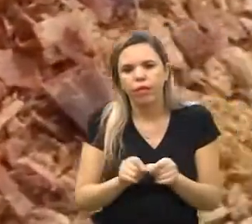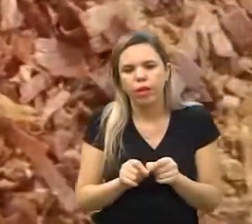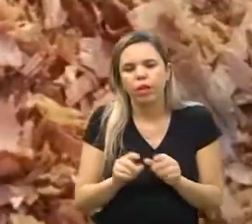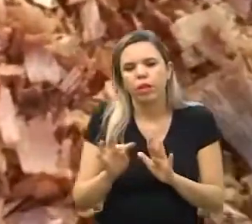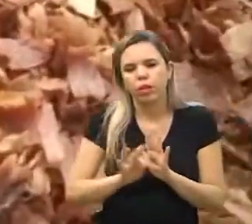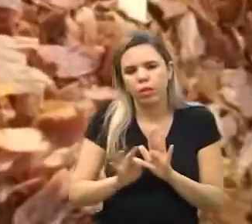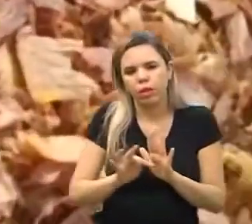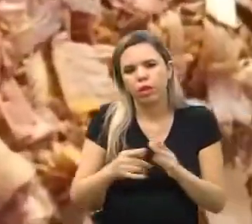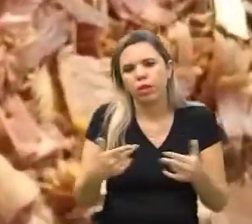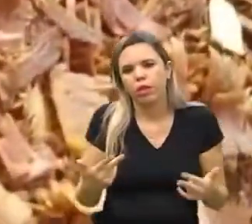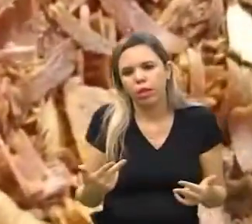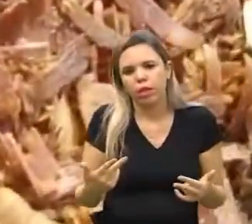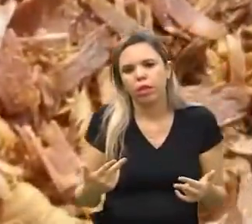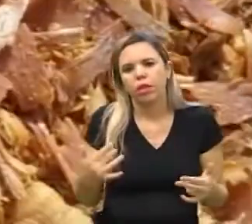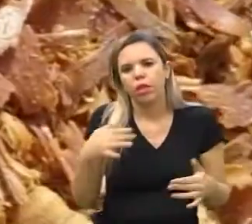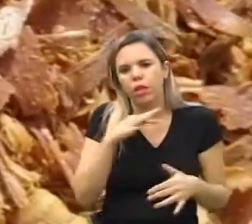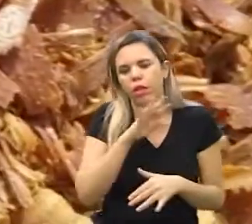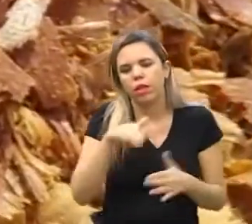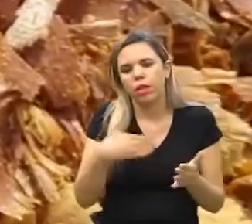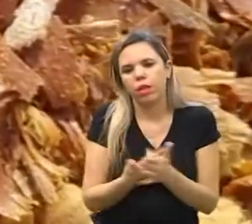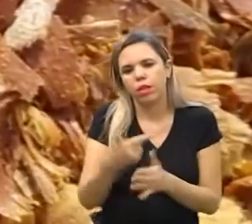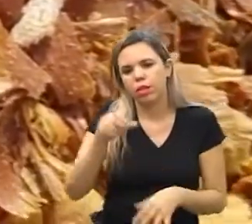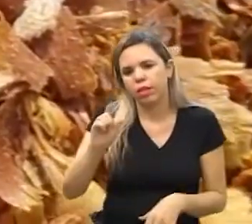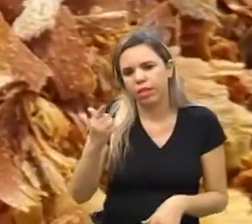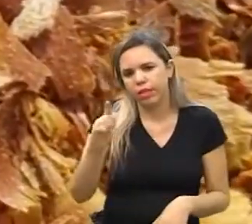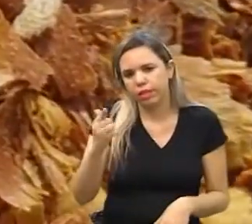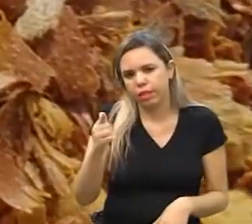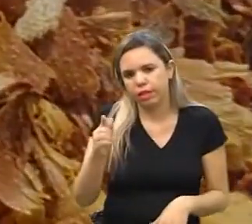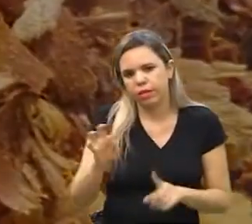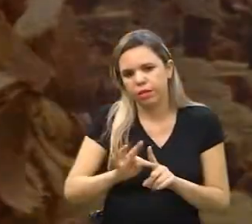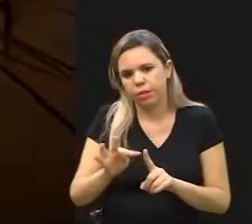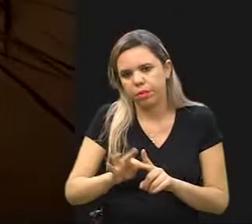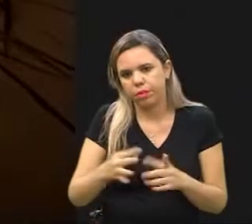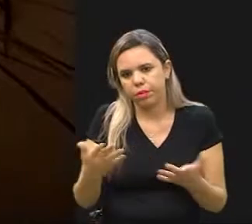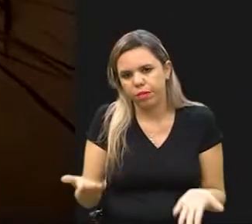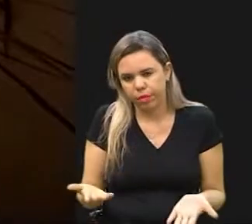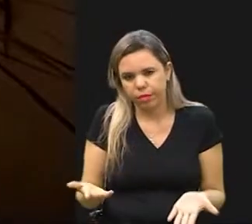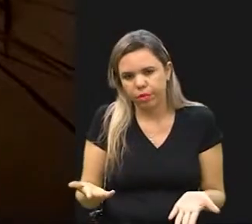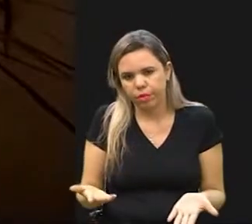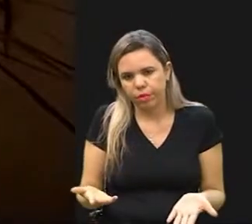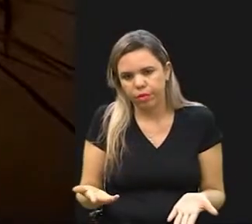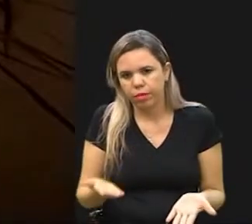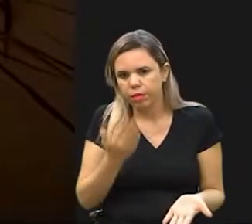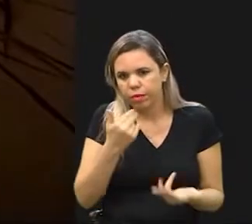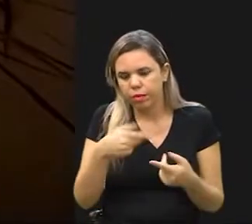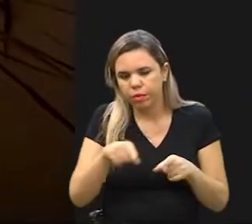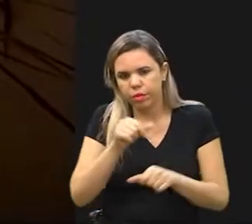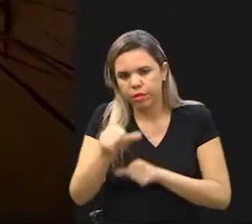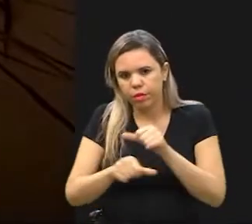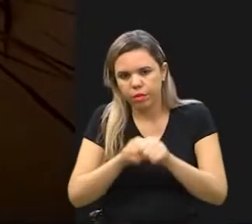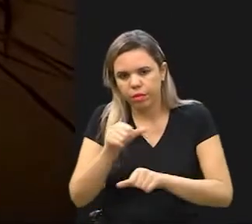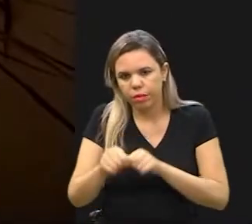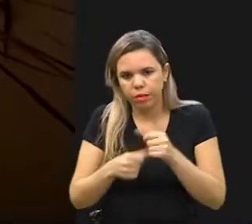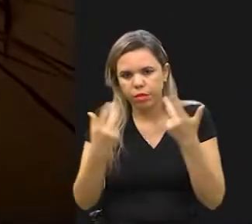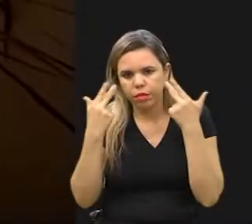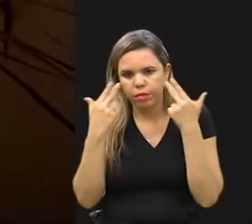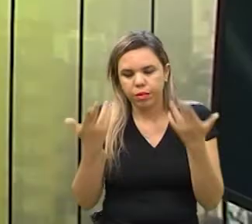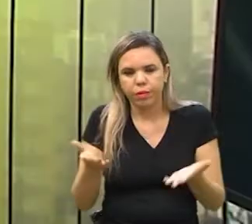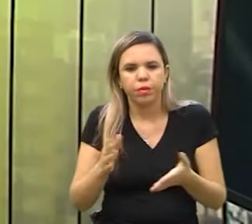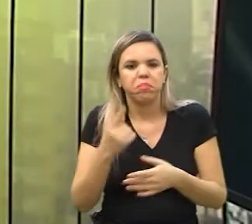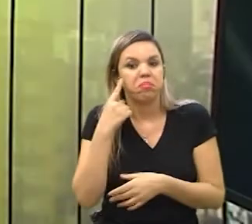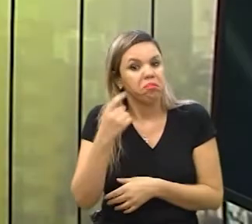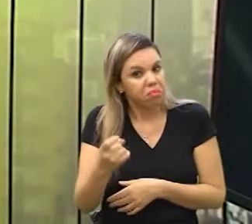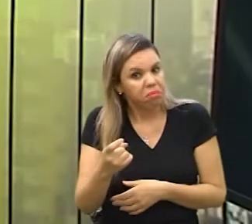com que a temperatura aqueça até 70 graus de temperatura, degradando o alimento e transformando em adubo